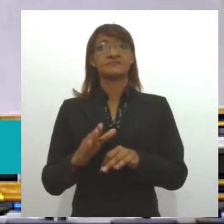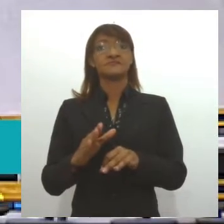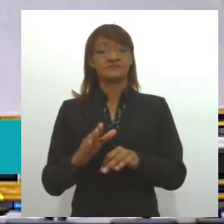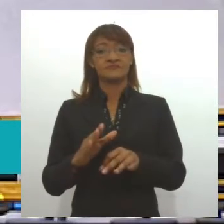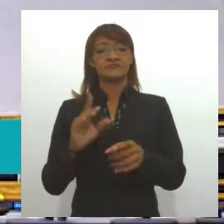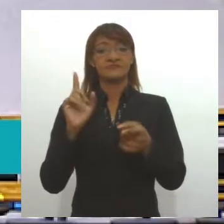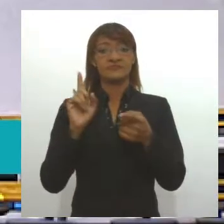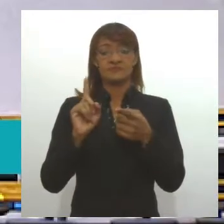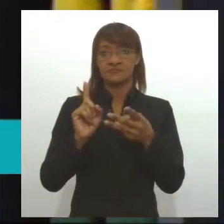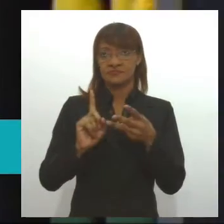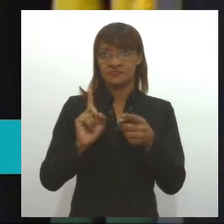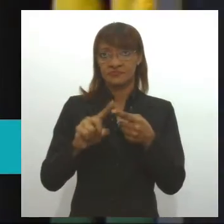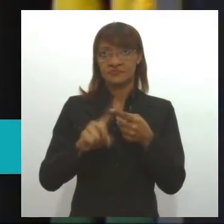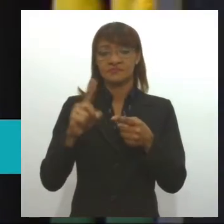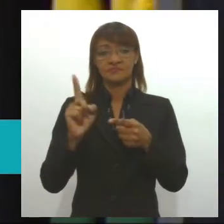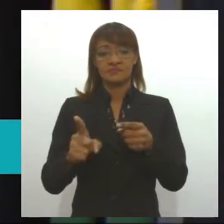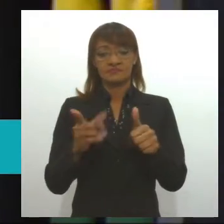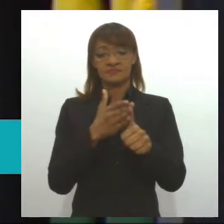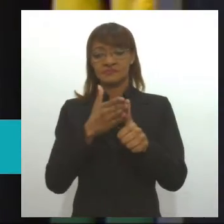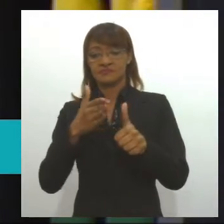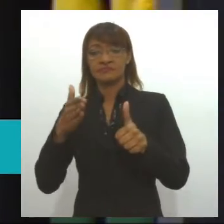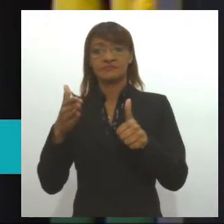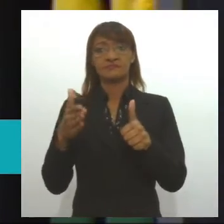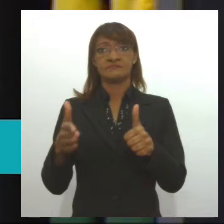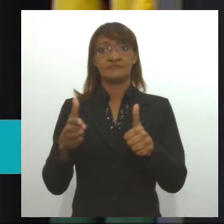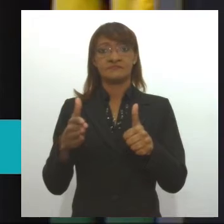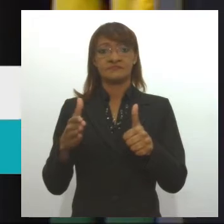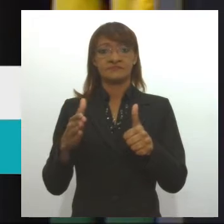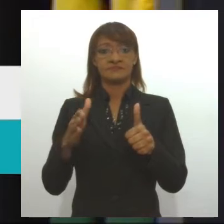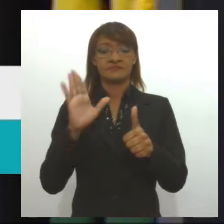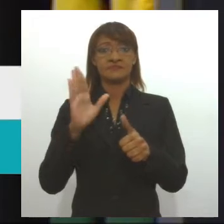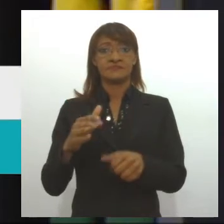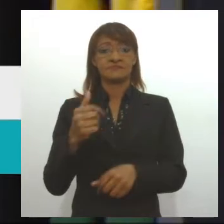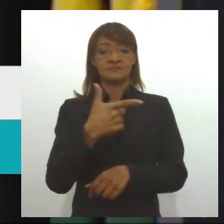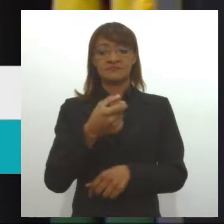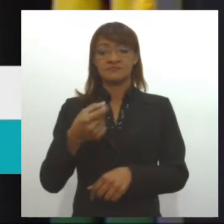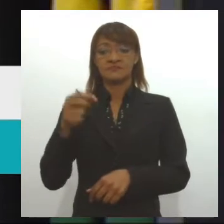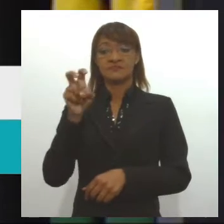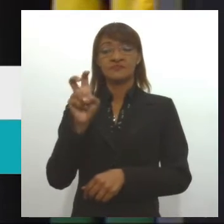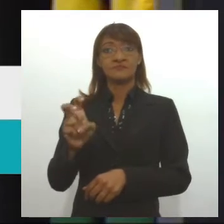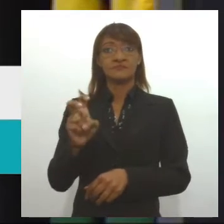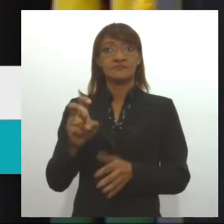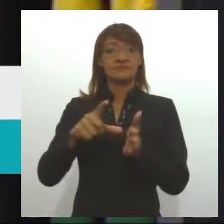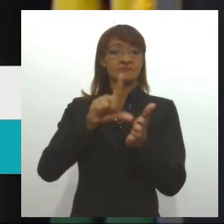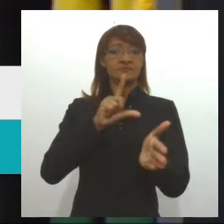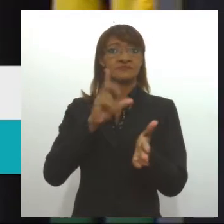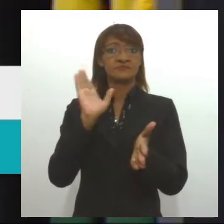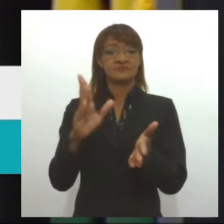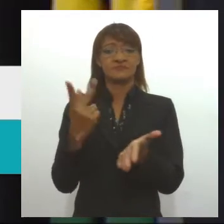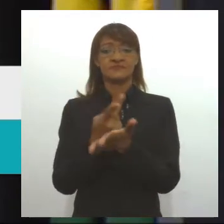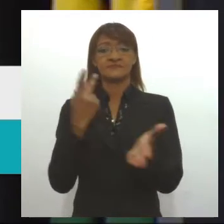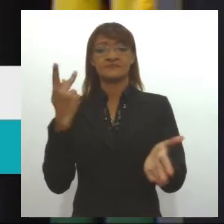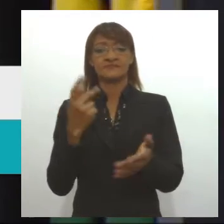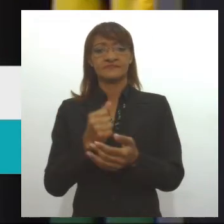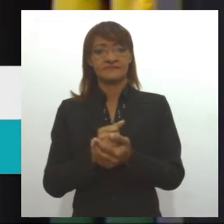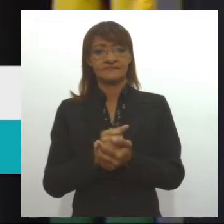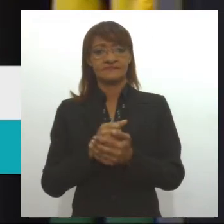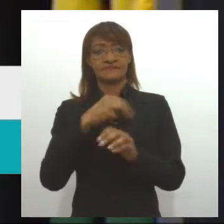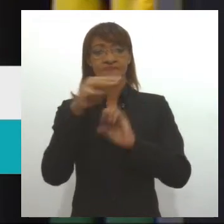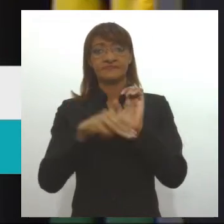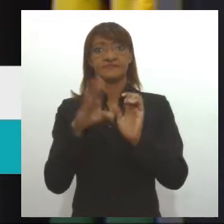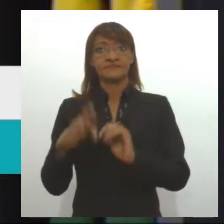e detentores de mandato. Isso já deveria ter acontecido no ano de 2005, quando lá a emenda